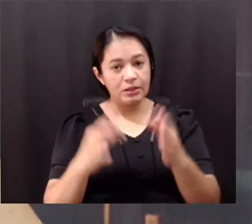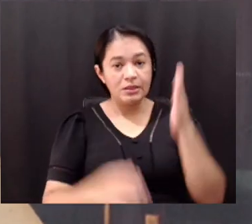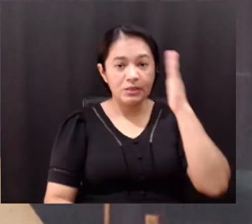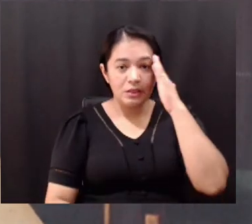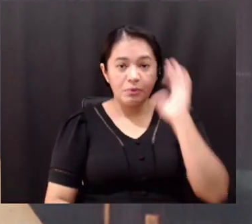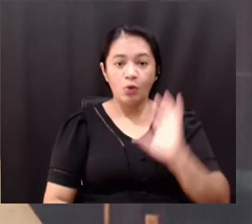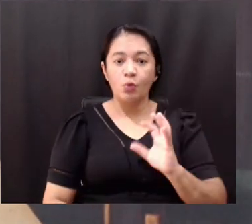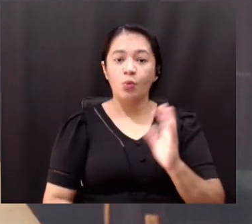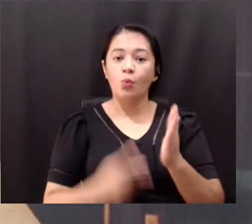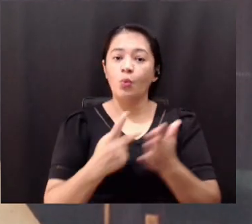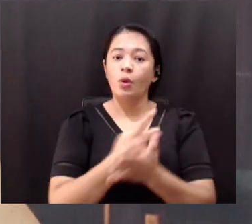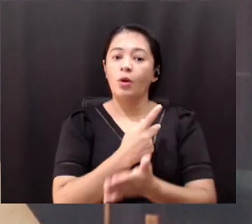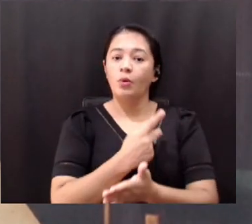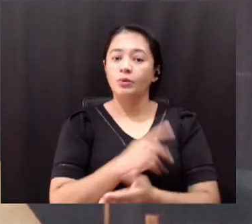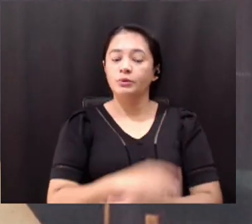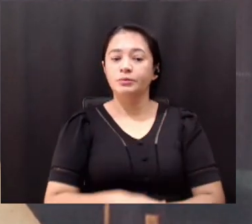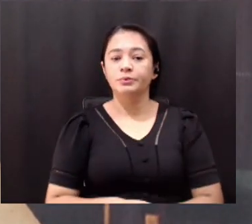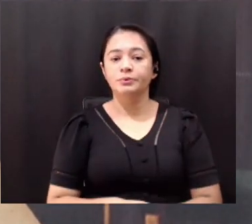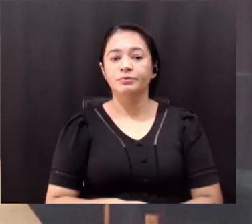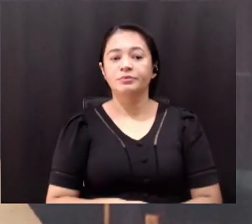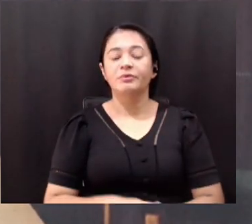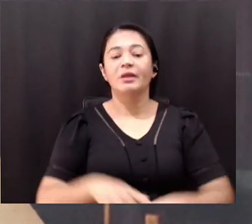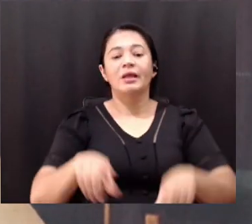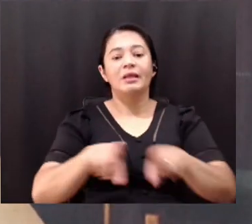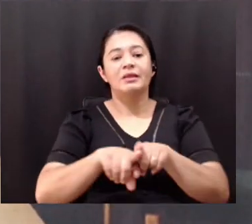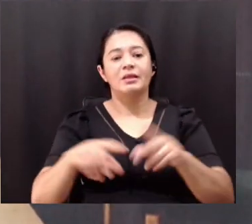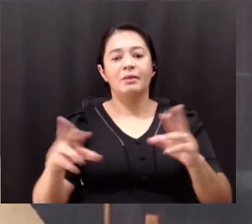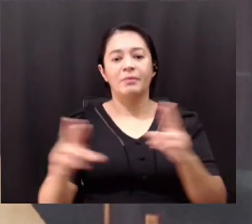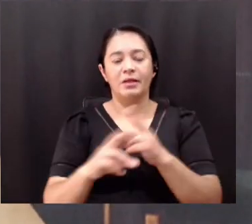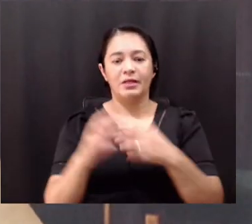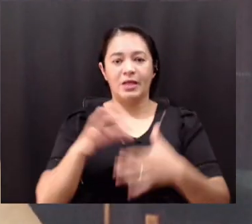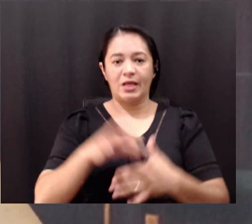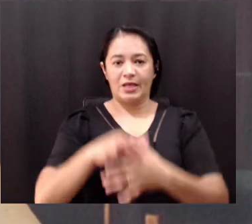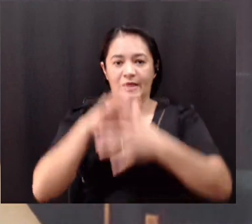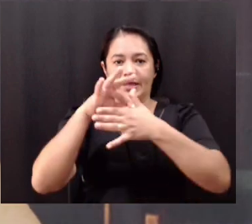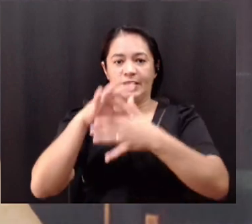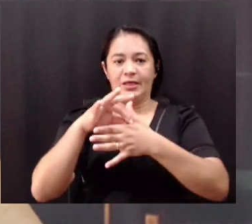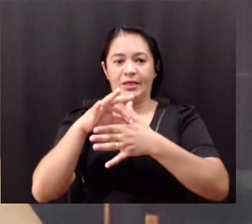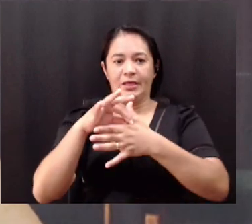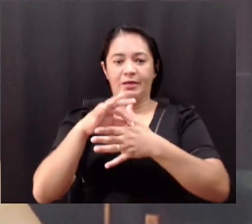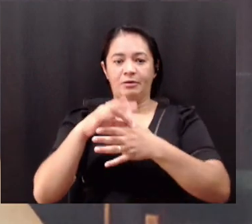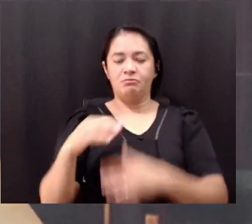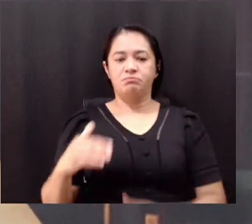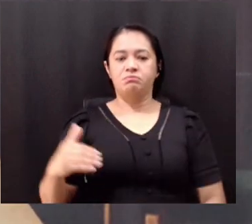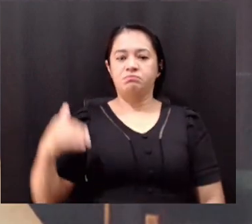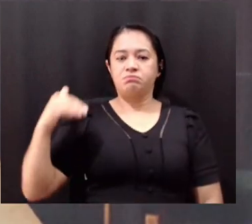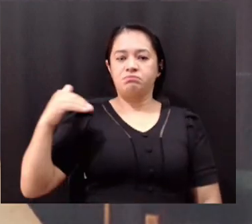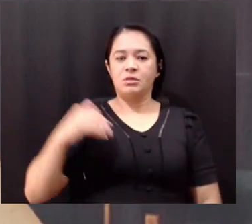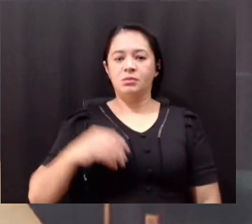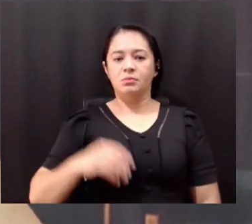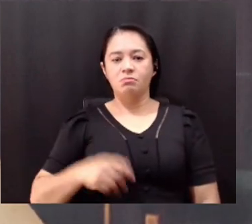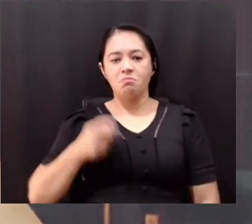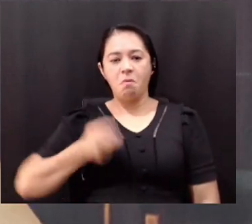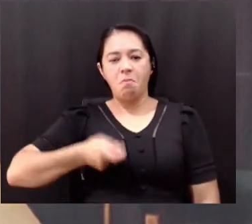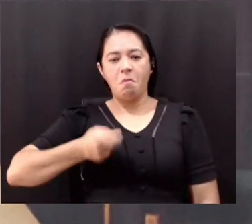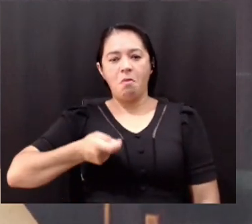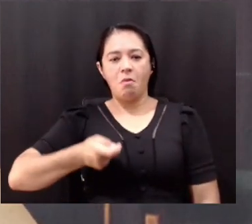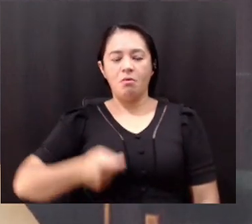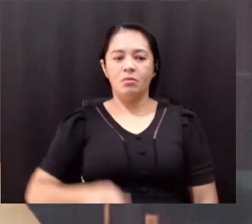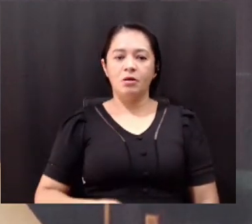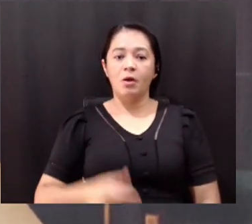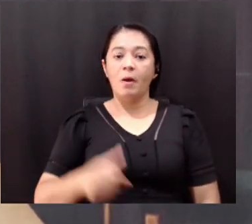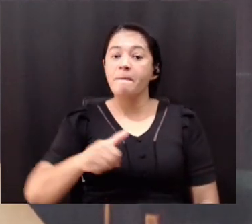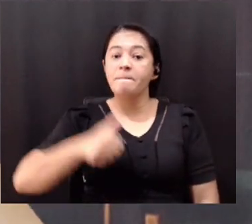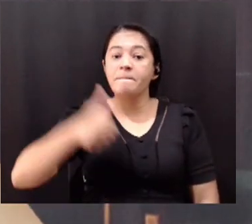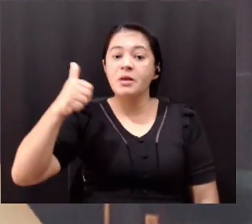relação a líderes que tenham essa postura mais austera, mais agressiva, o primeiro passo é uma conversa,